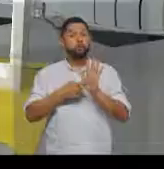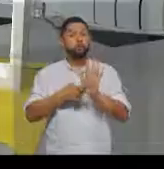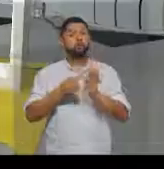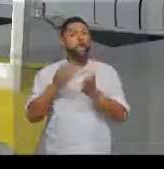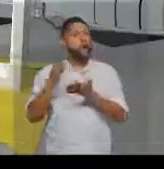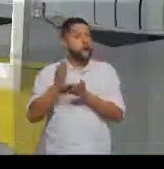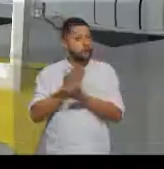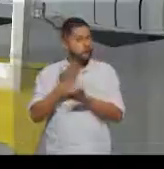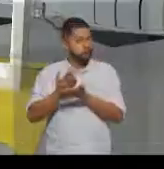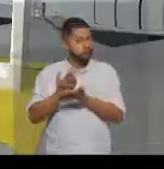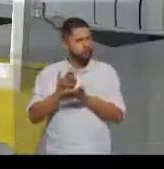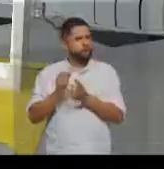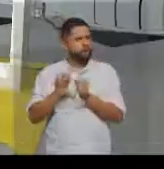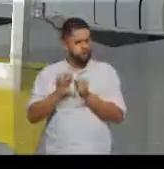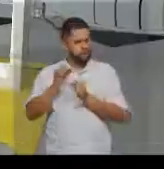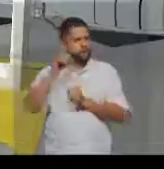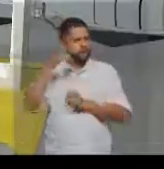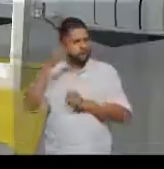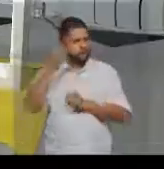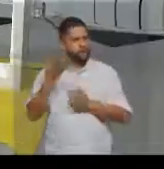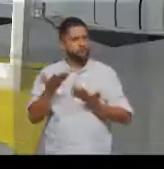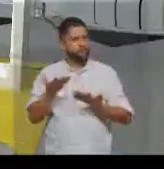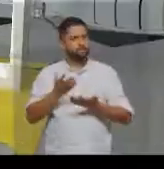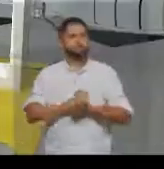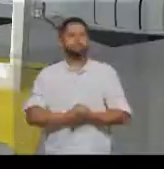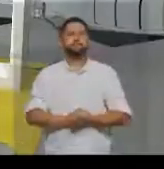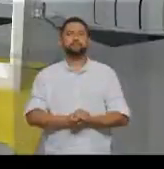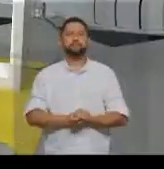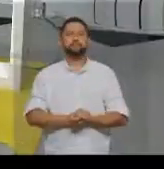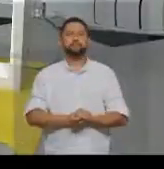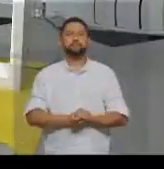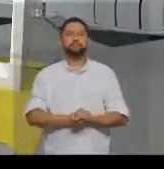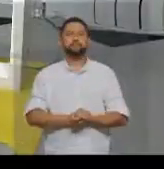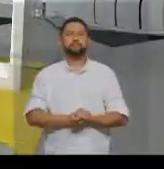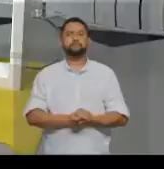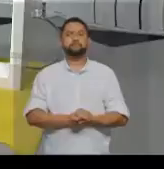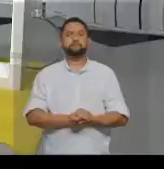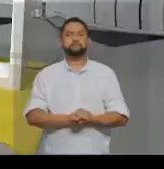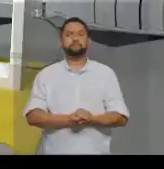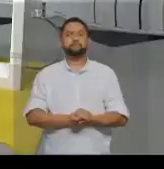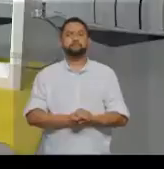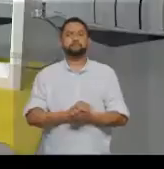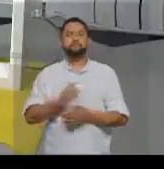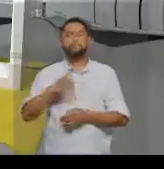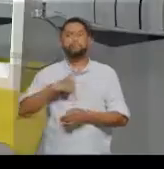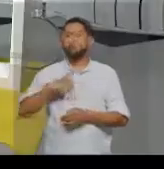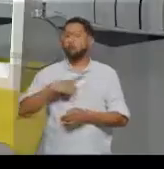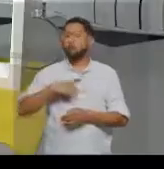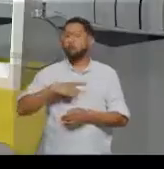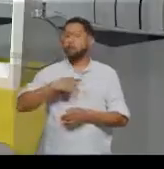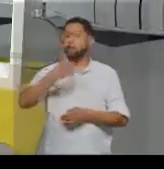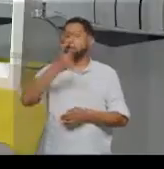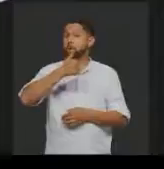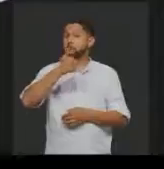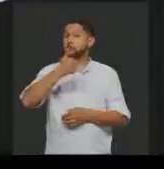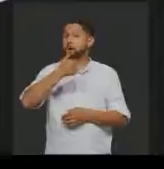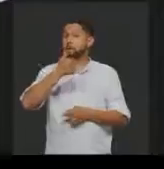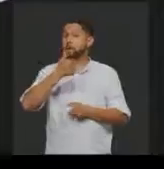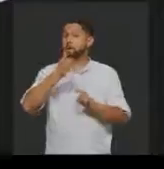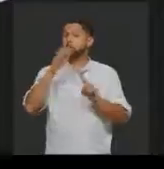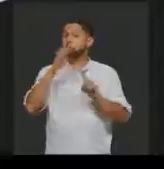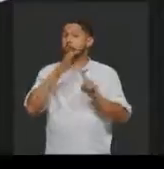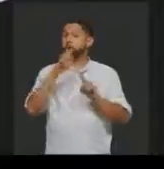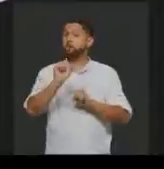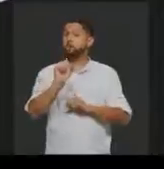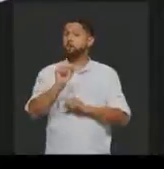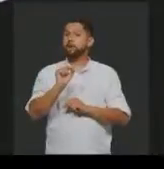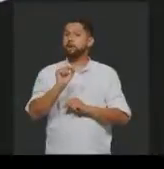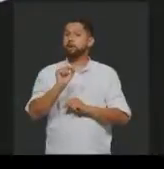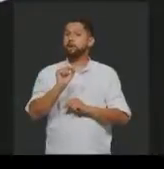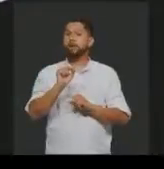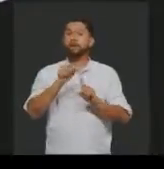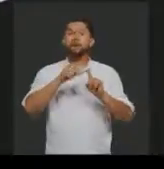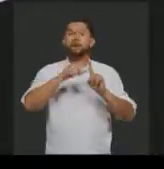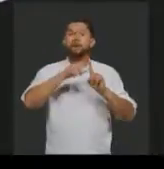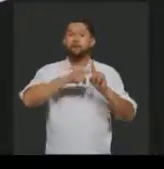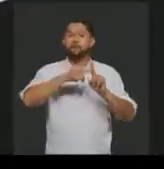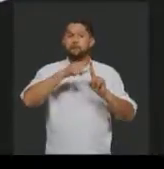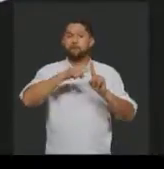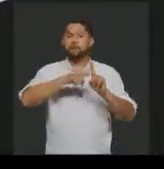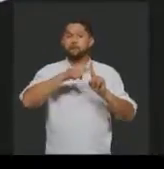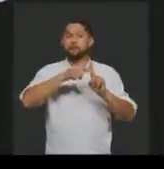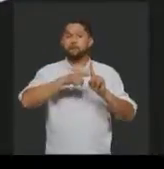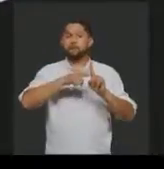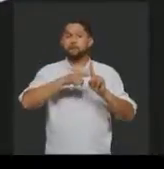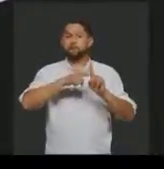experimentos? Vamos lá? Então, olha só, eu tenho aqui o primeiro fator de influência, que é justamente a